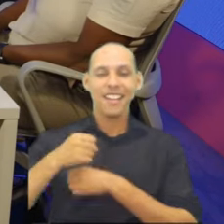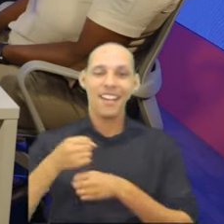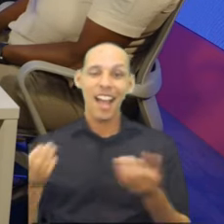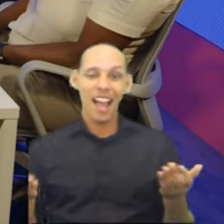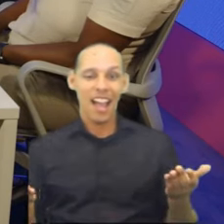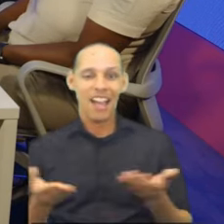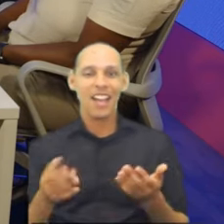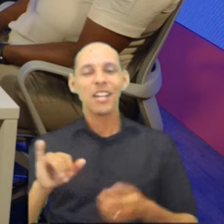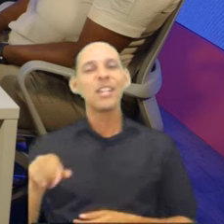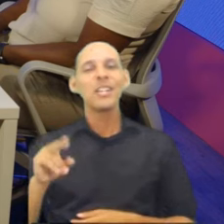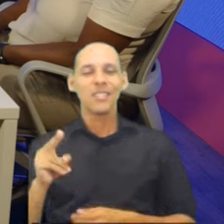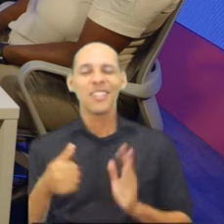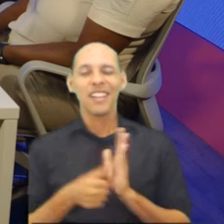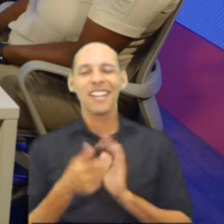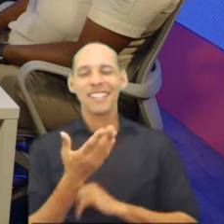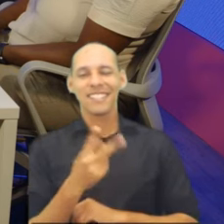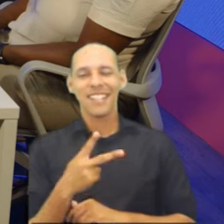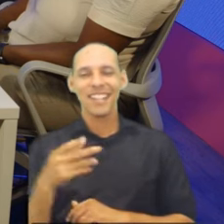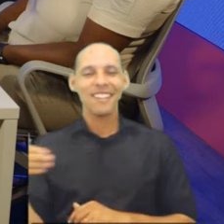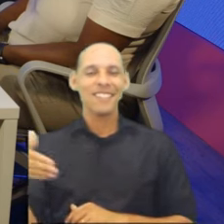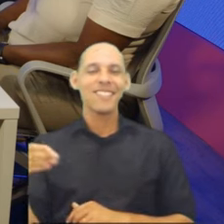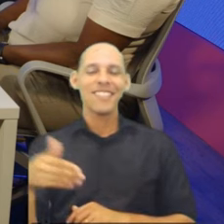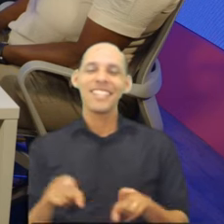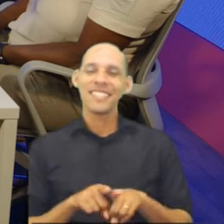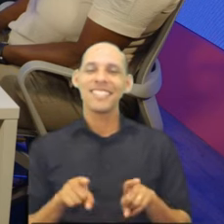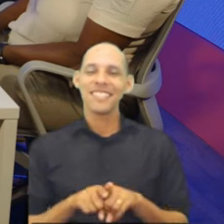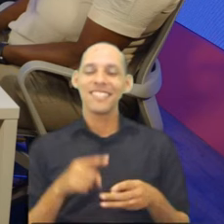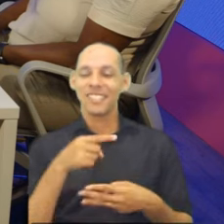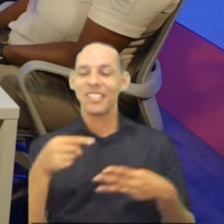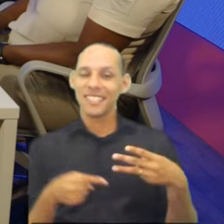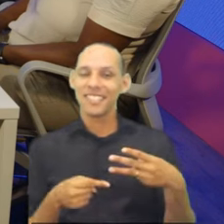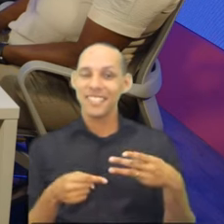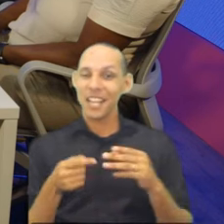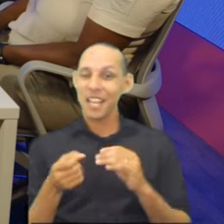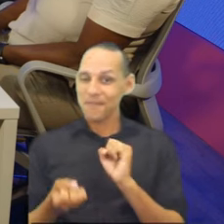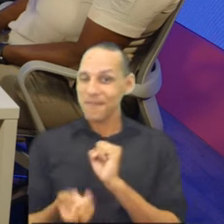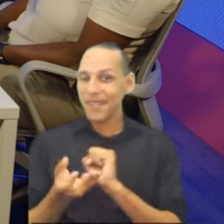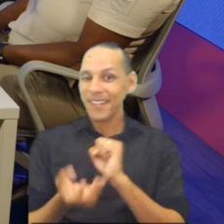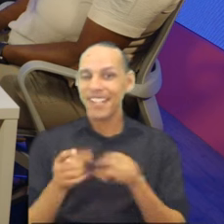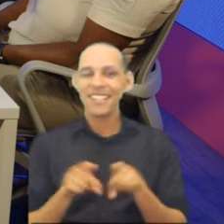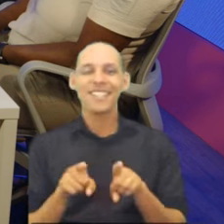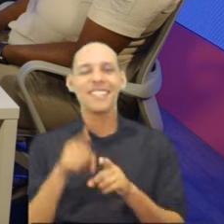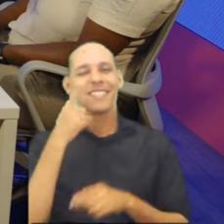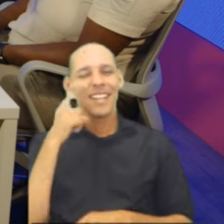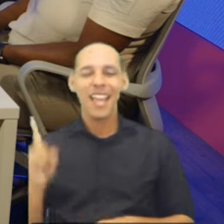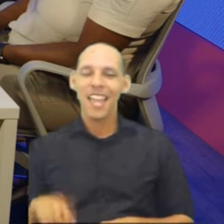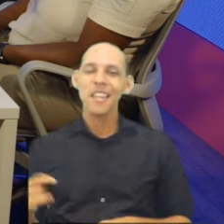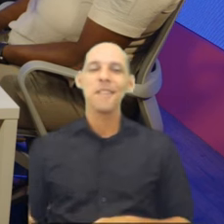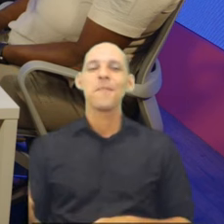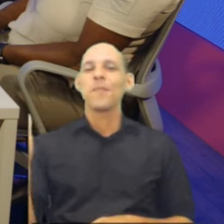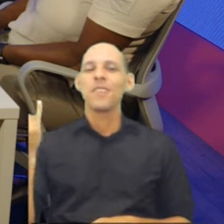no ano passado mas esse ano vem a Ju que é a sócia dela Natal sor dando um spoiler para vocês verem também a